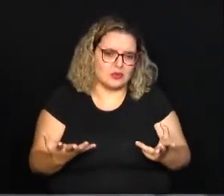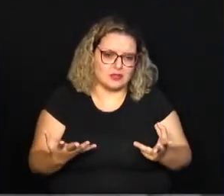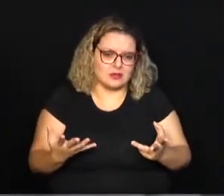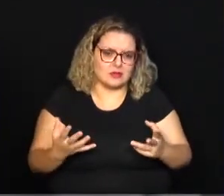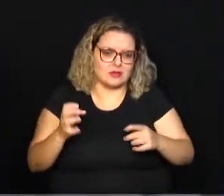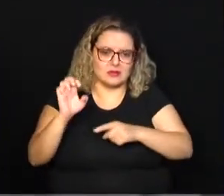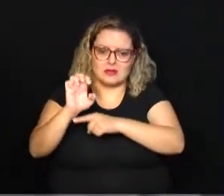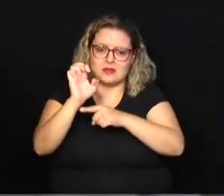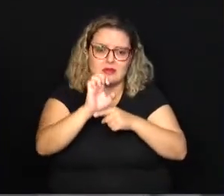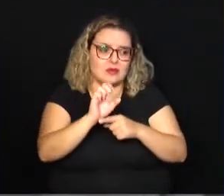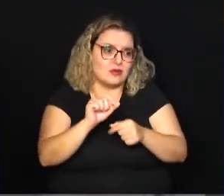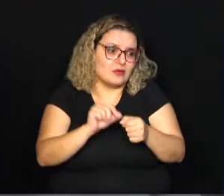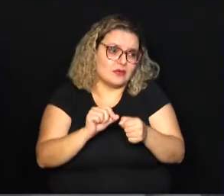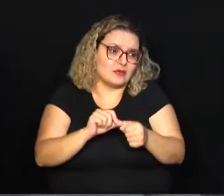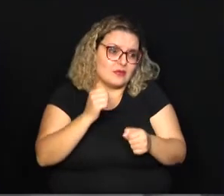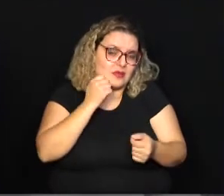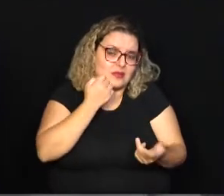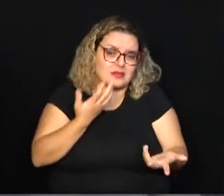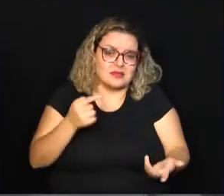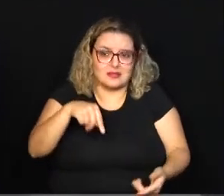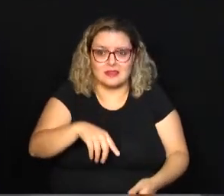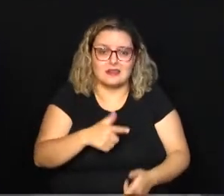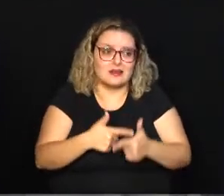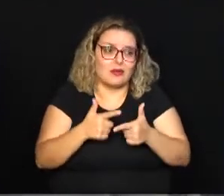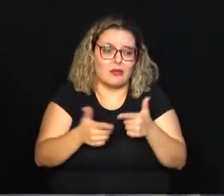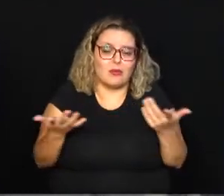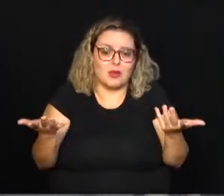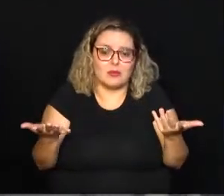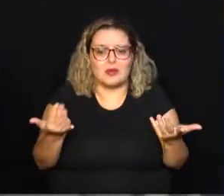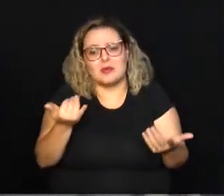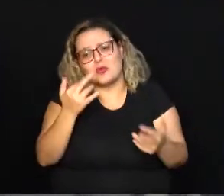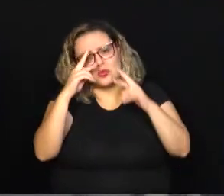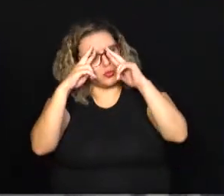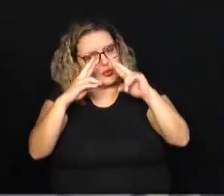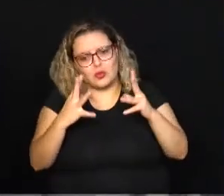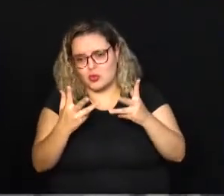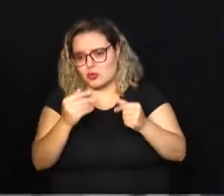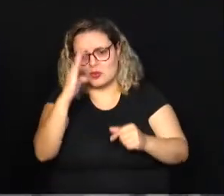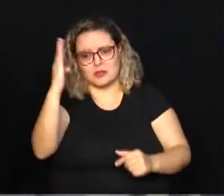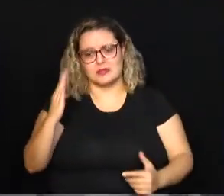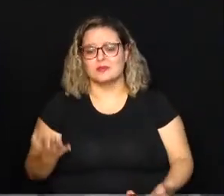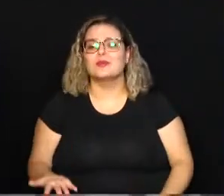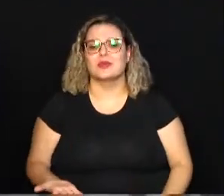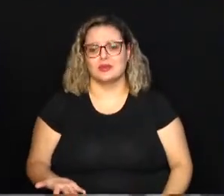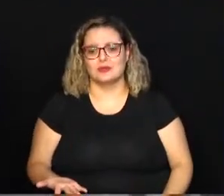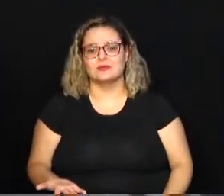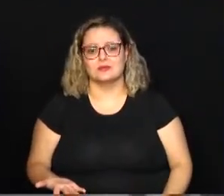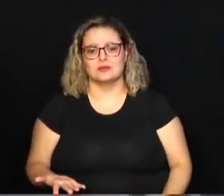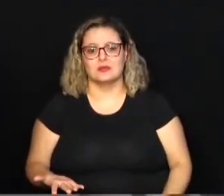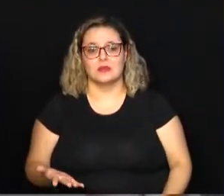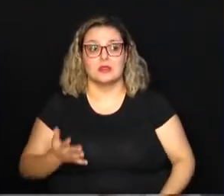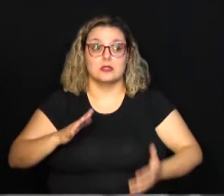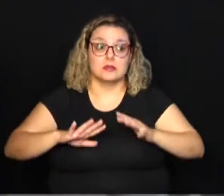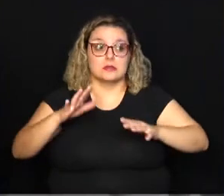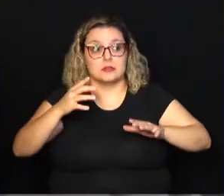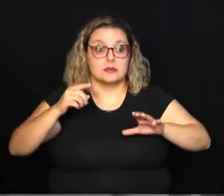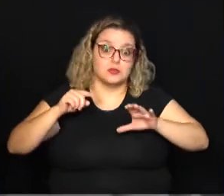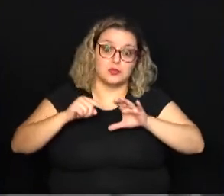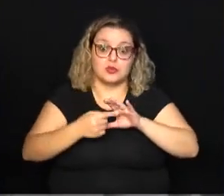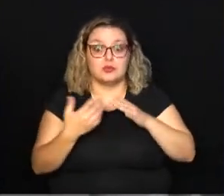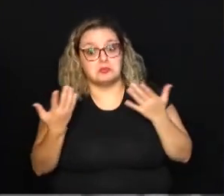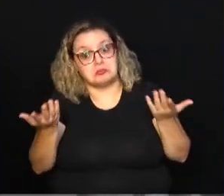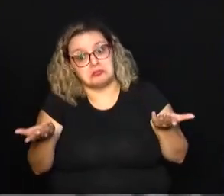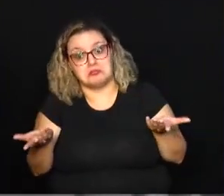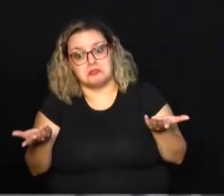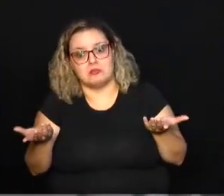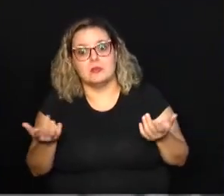E aqui está com problema. Então, esse daí também é uma coisa crônica, talvez, não sei se programado ou não,